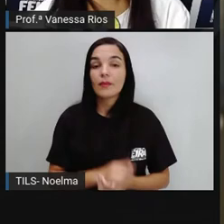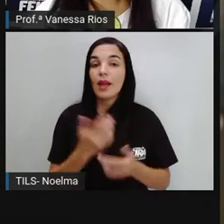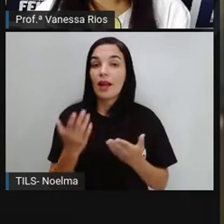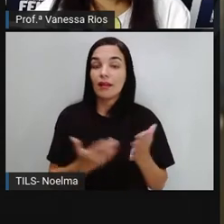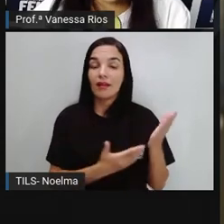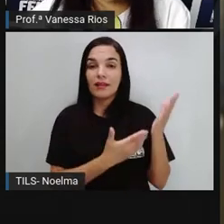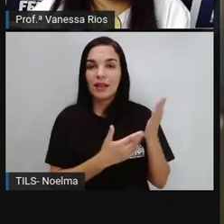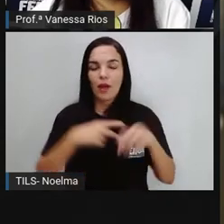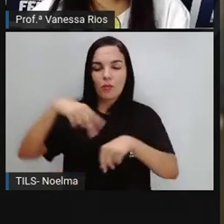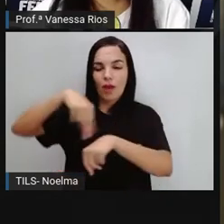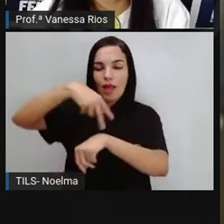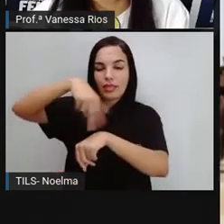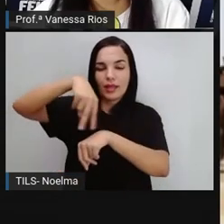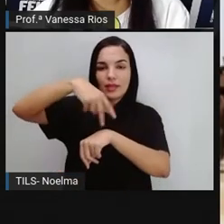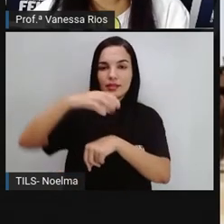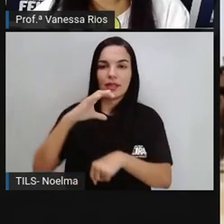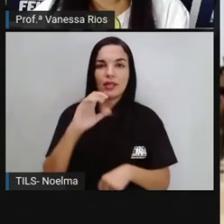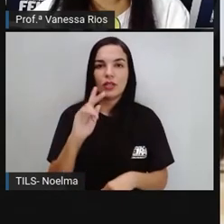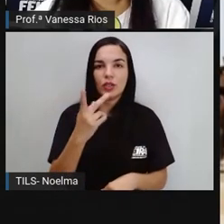A chula,